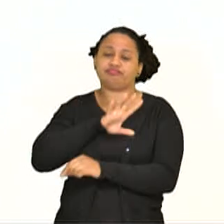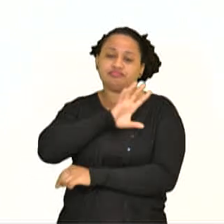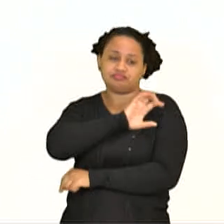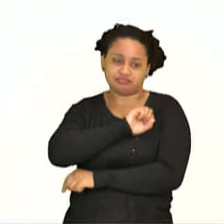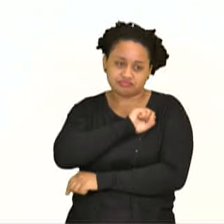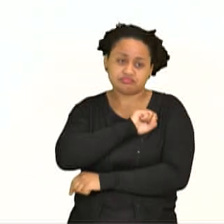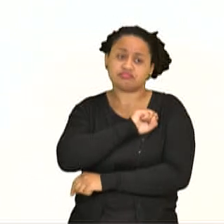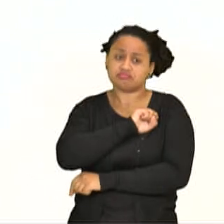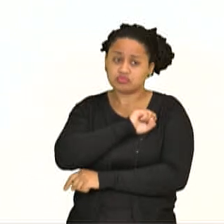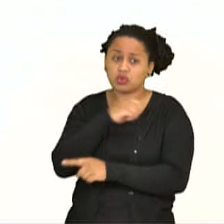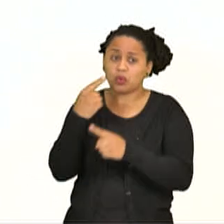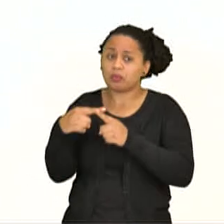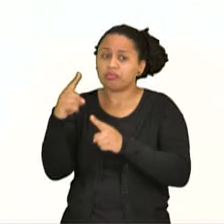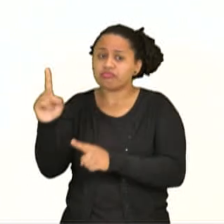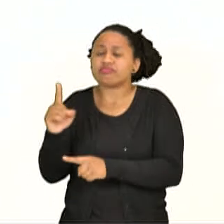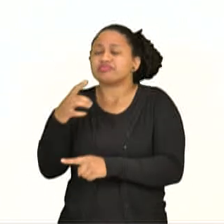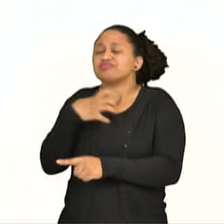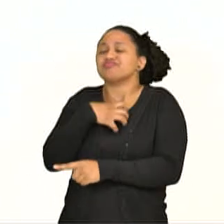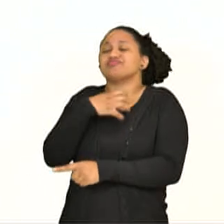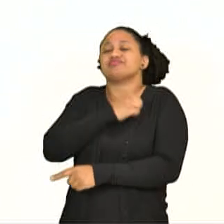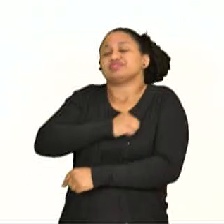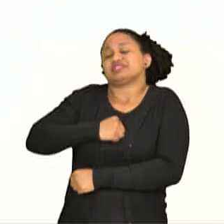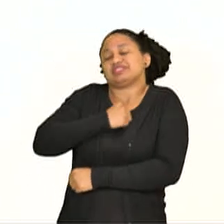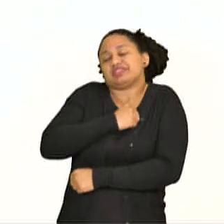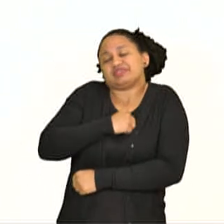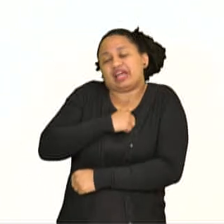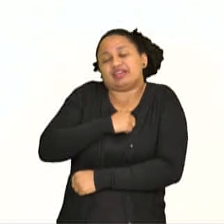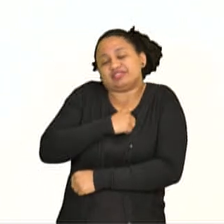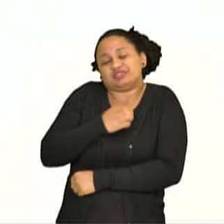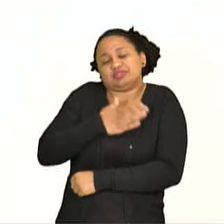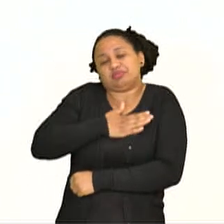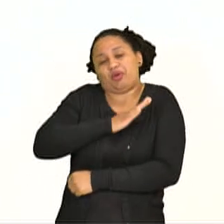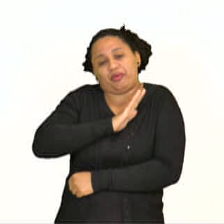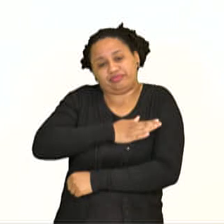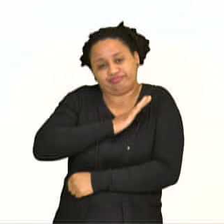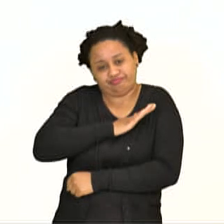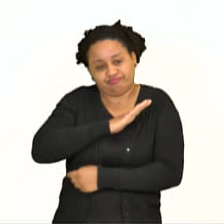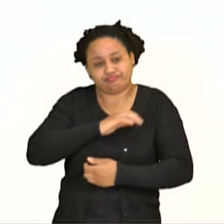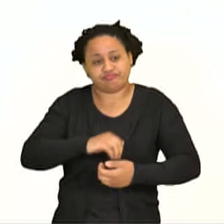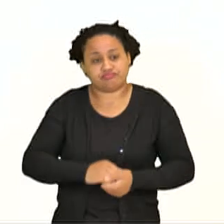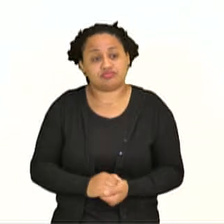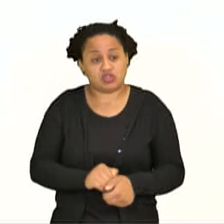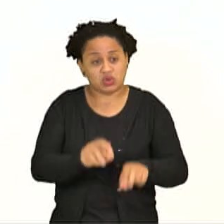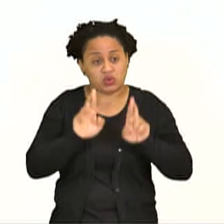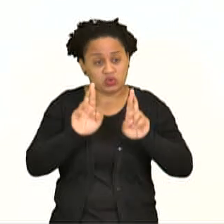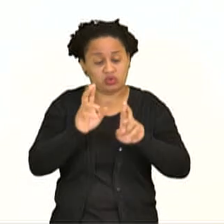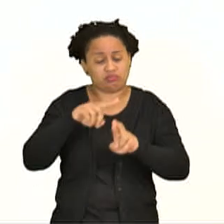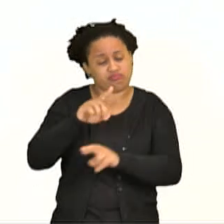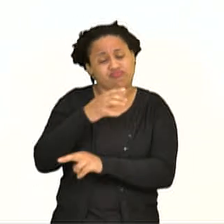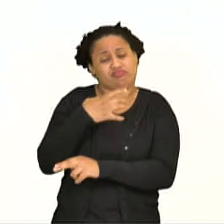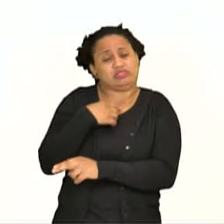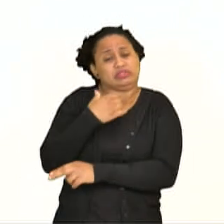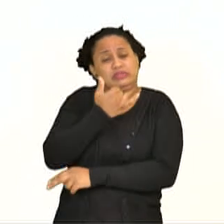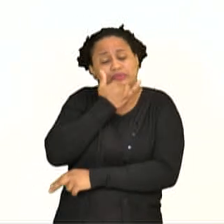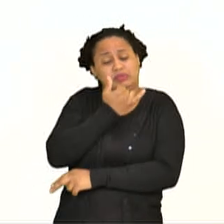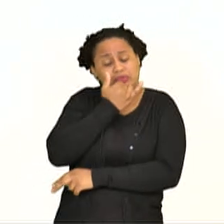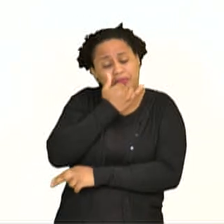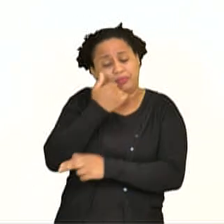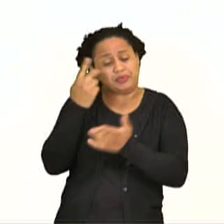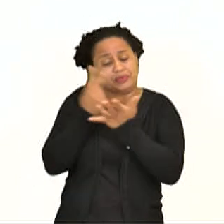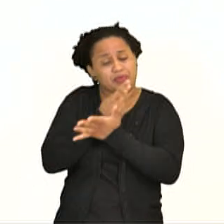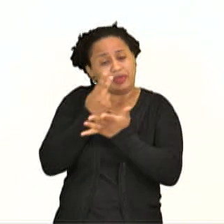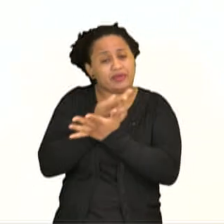porque veio a saudade visitar meu coração. Espero que desculpes os meus erros,